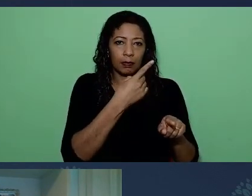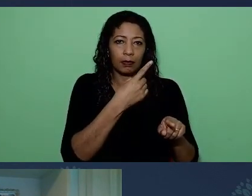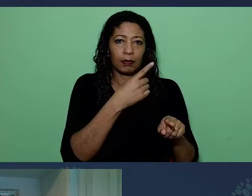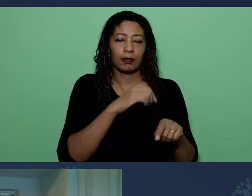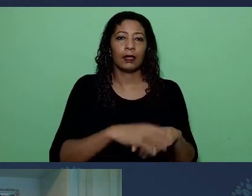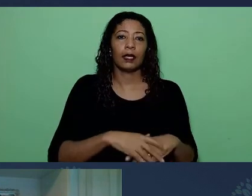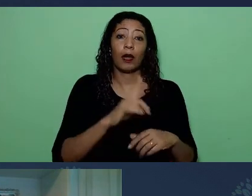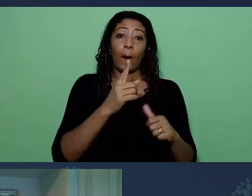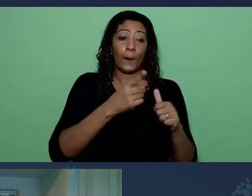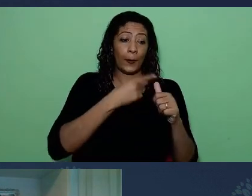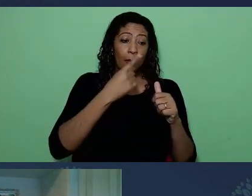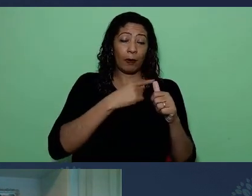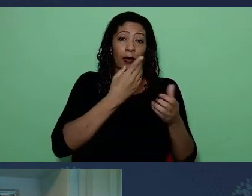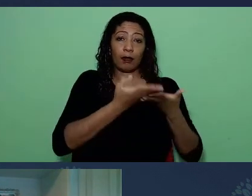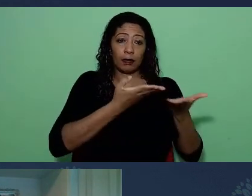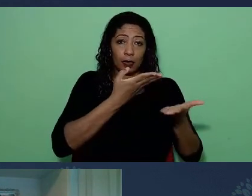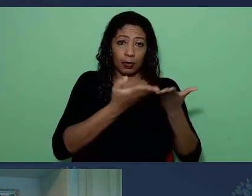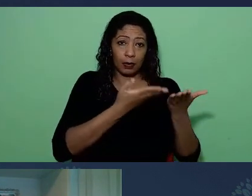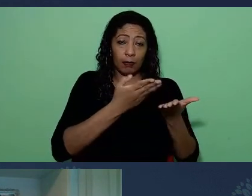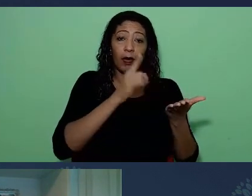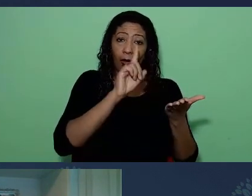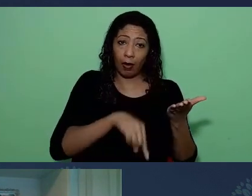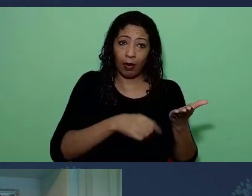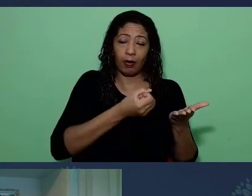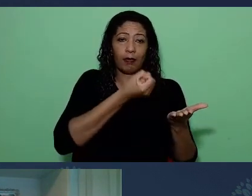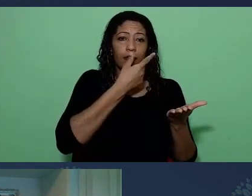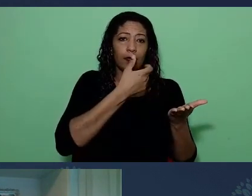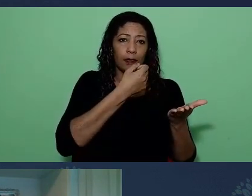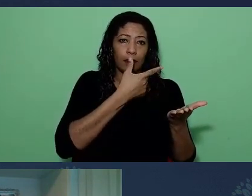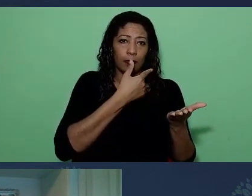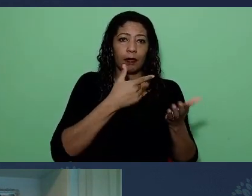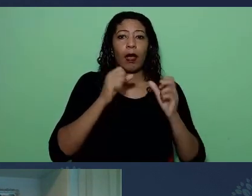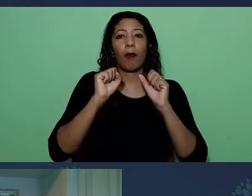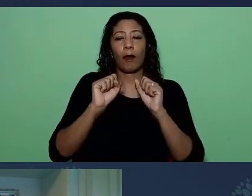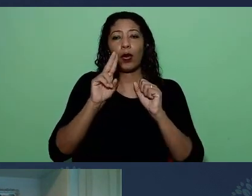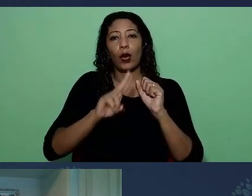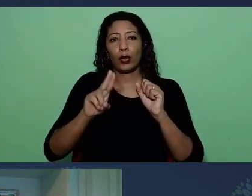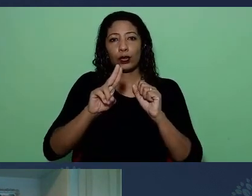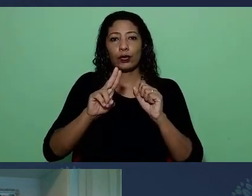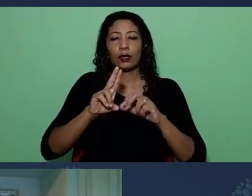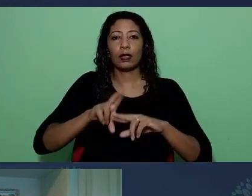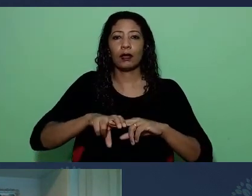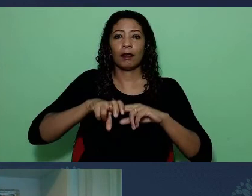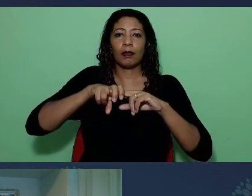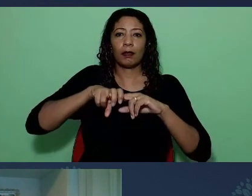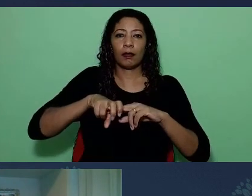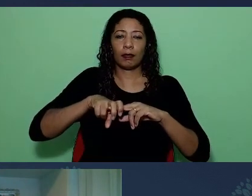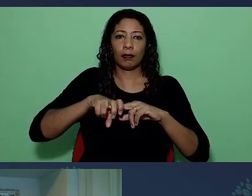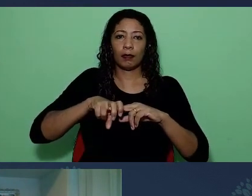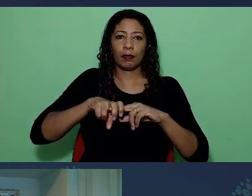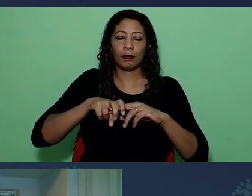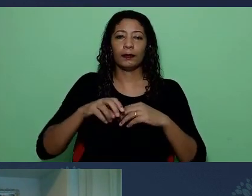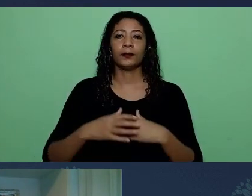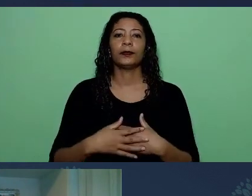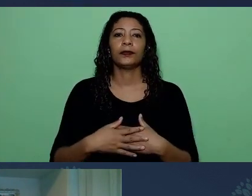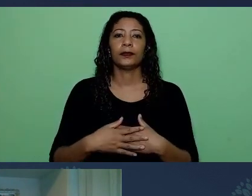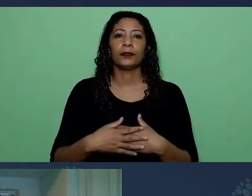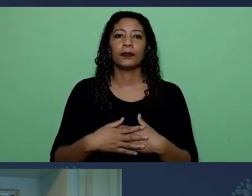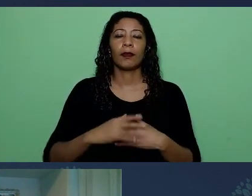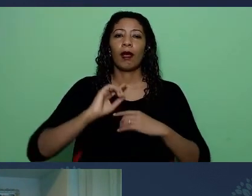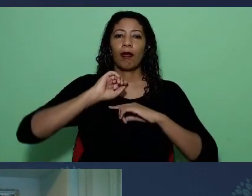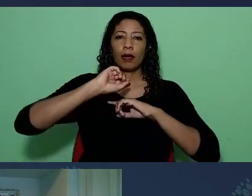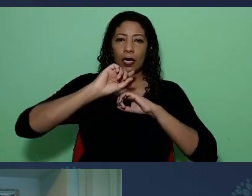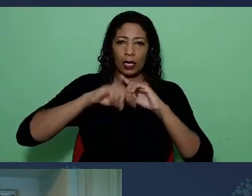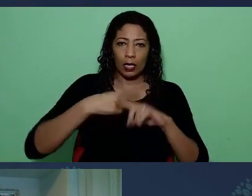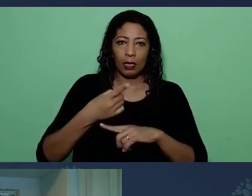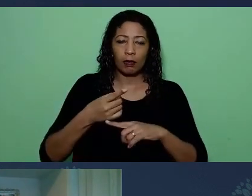é o farmacológico, e a gente pode utilizar, nesse caso, posicionamento e pressão positiva. Logo depois que a crise